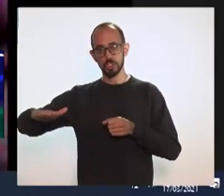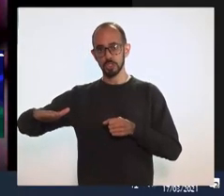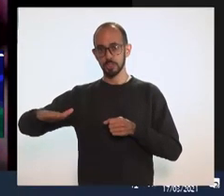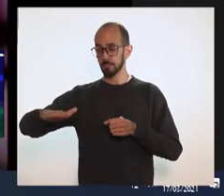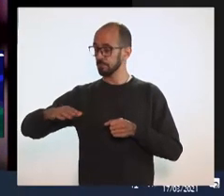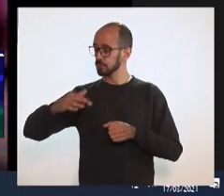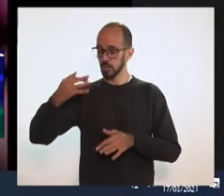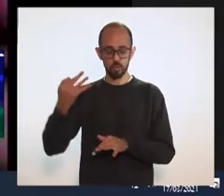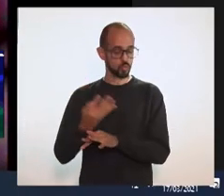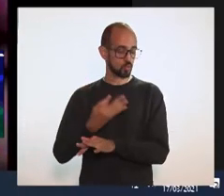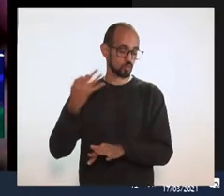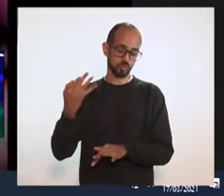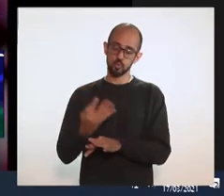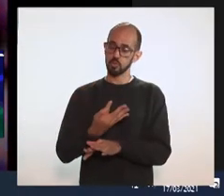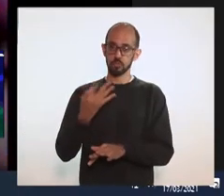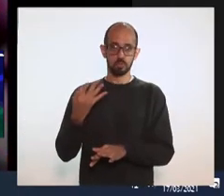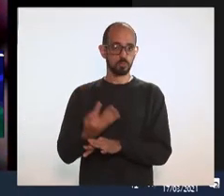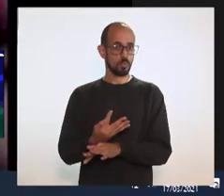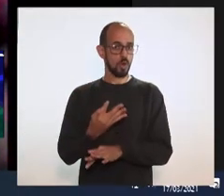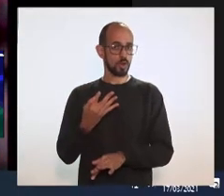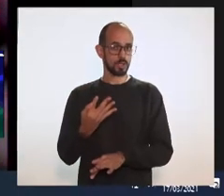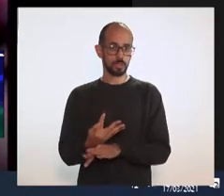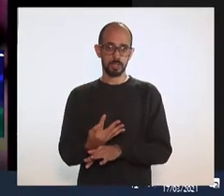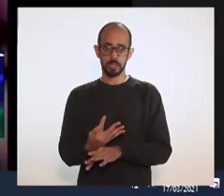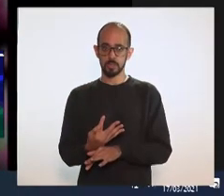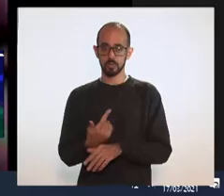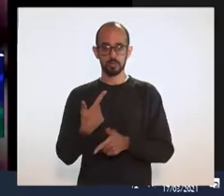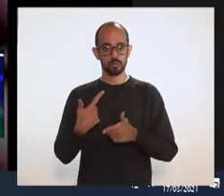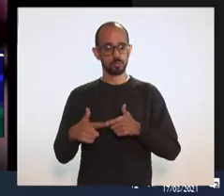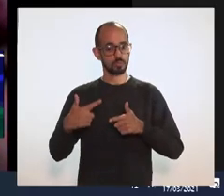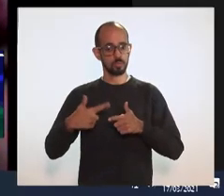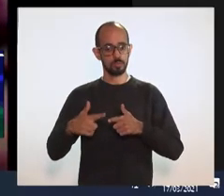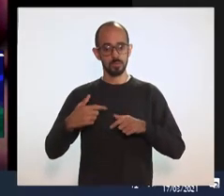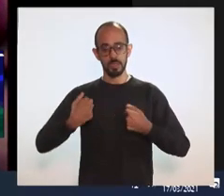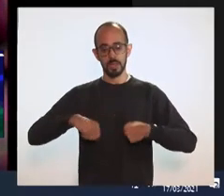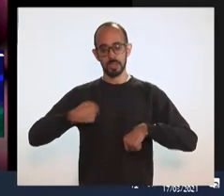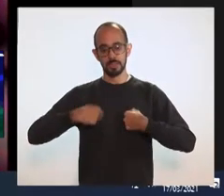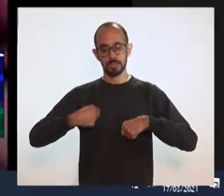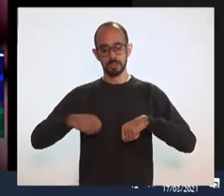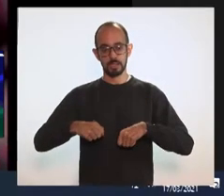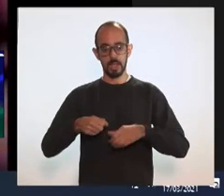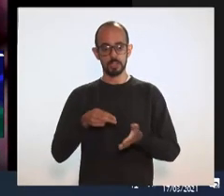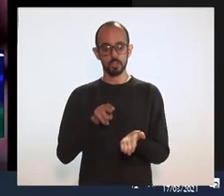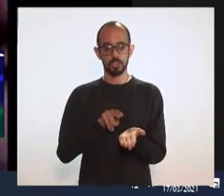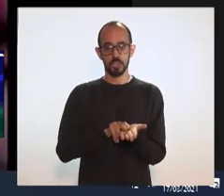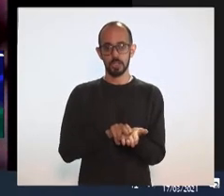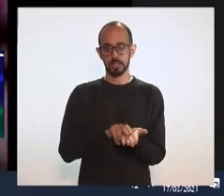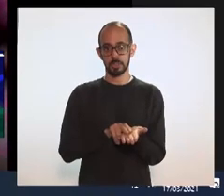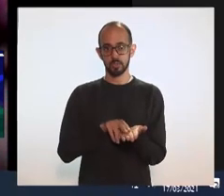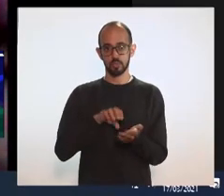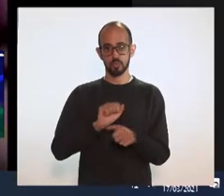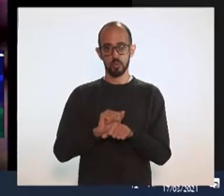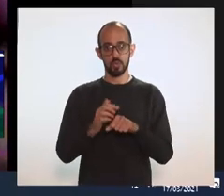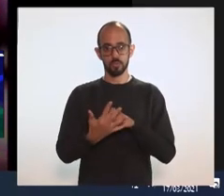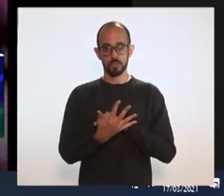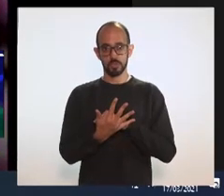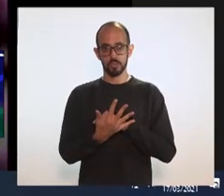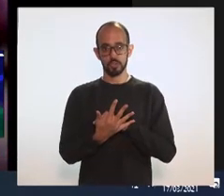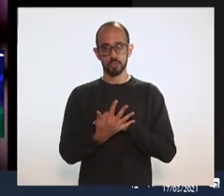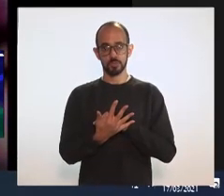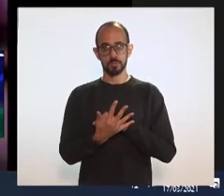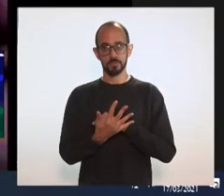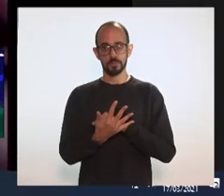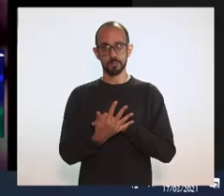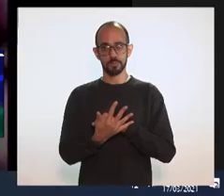suportar a pressão da necessidade de internação do Covid. No último final de semana, a gente teve